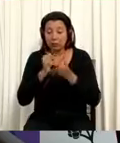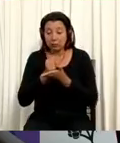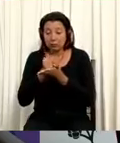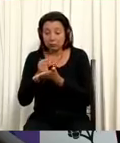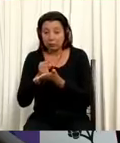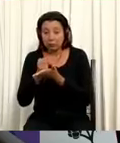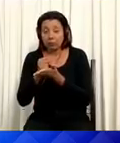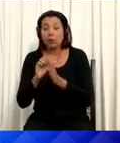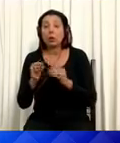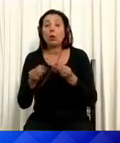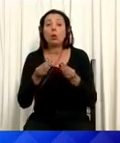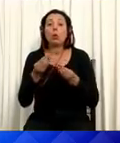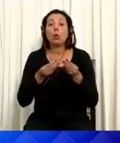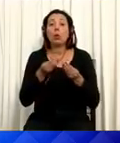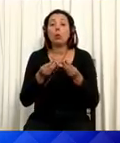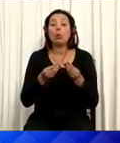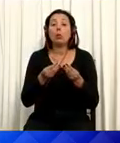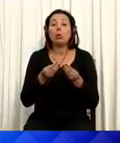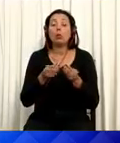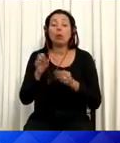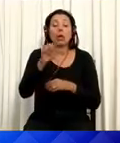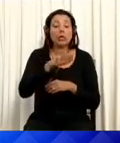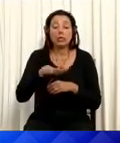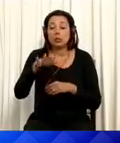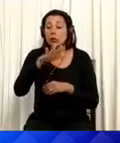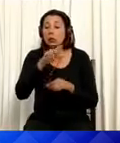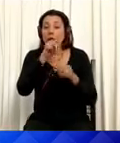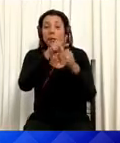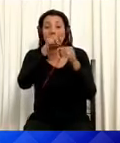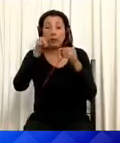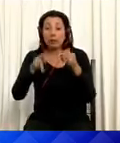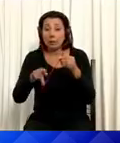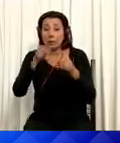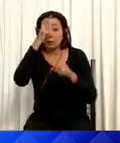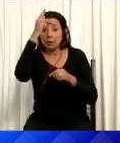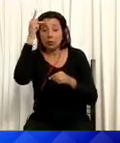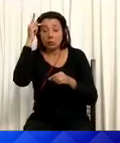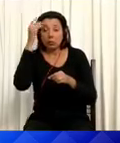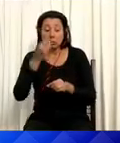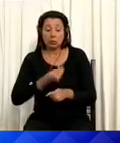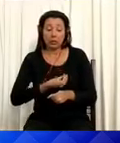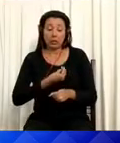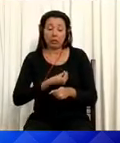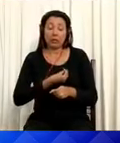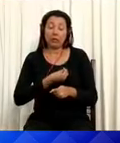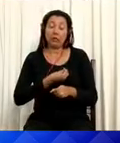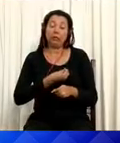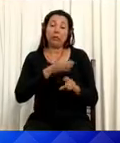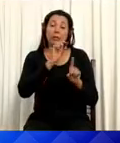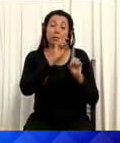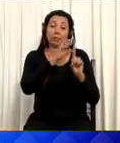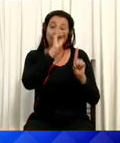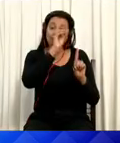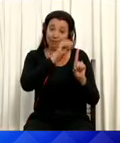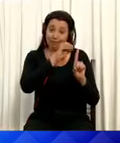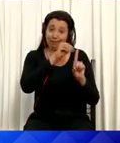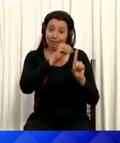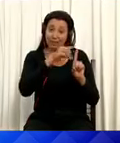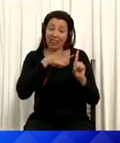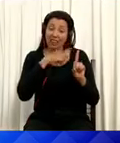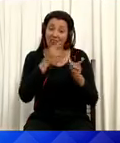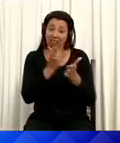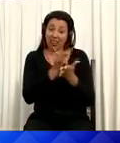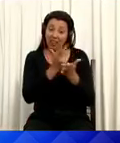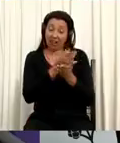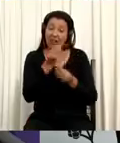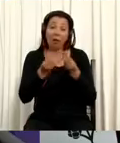solidariedade, sobre de que forma as regiões periféricas, as pessoas que vivem nessa mais vulneráveis, elas são afetadas